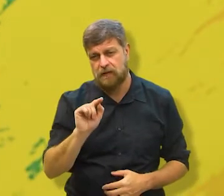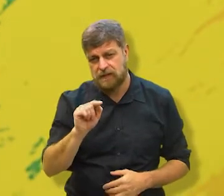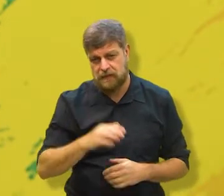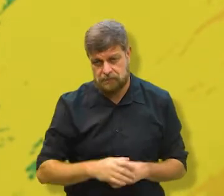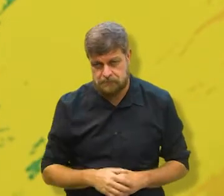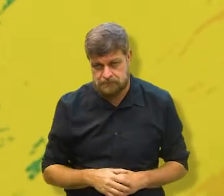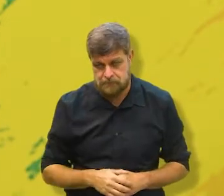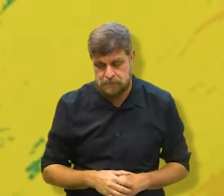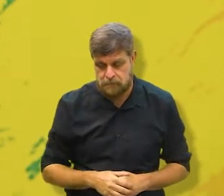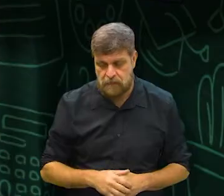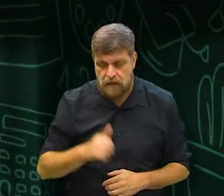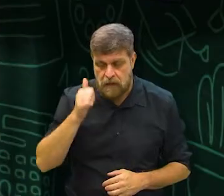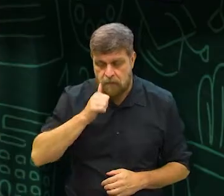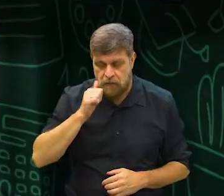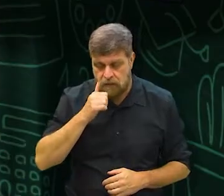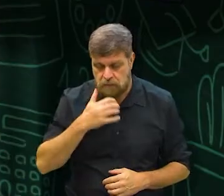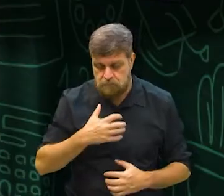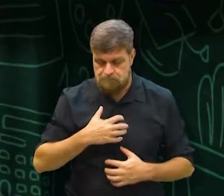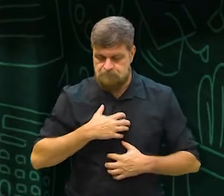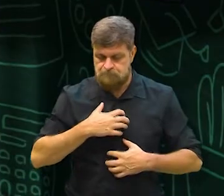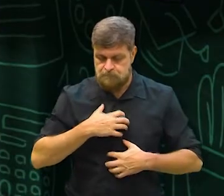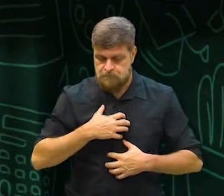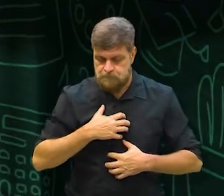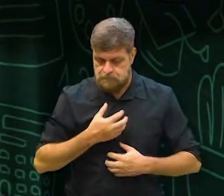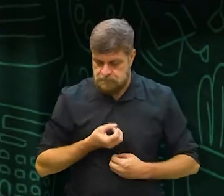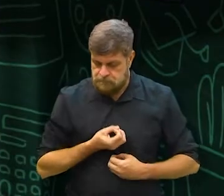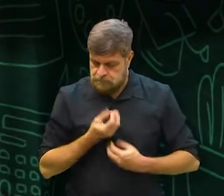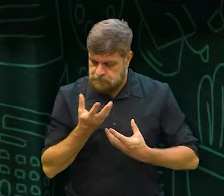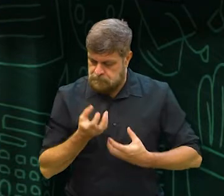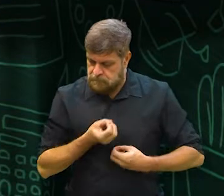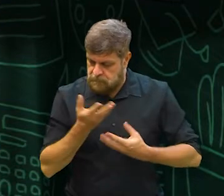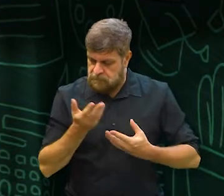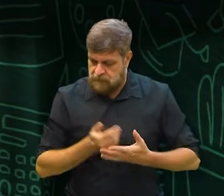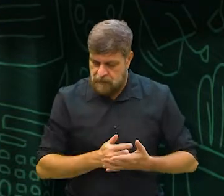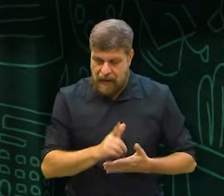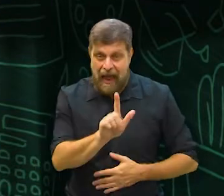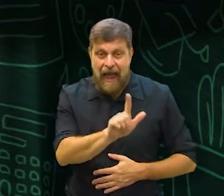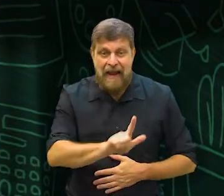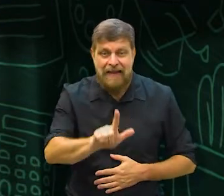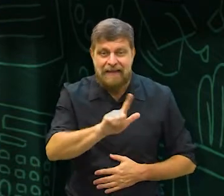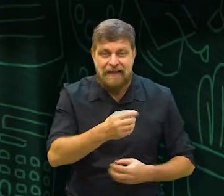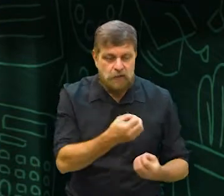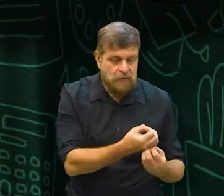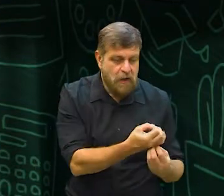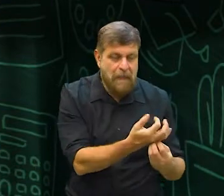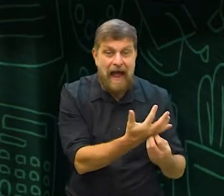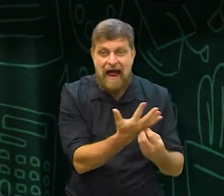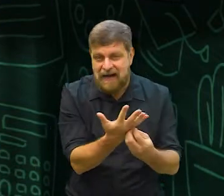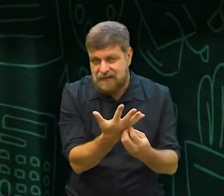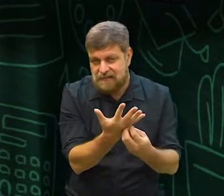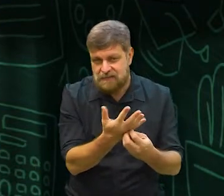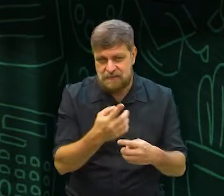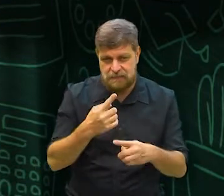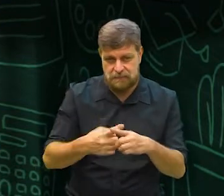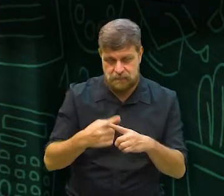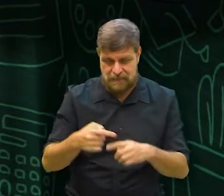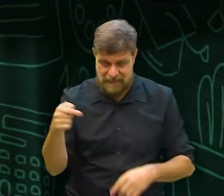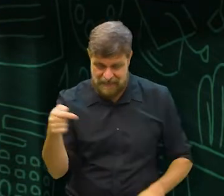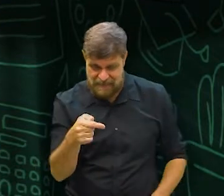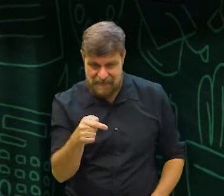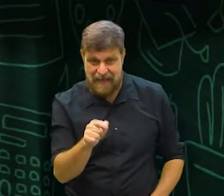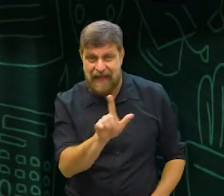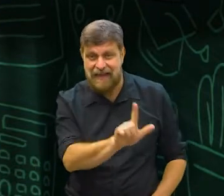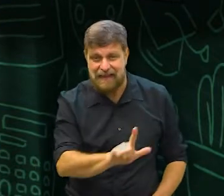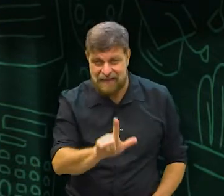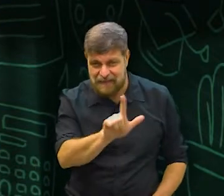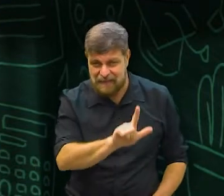de fazer com que despertasse nessas mulheres a questão da arte literária. Porque quando a gente, na